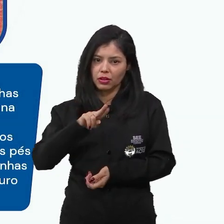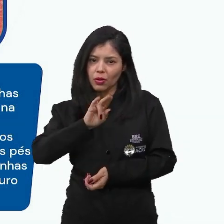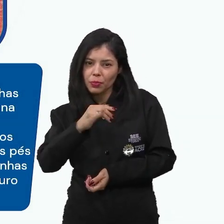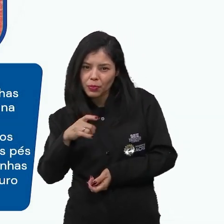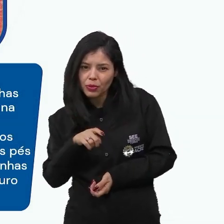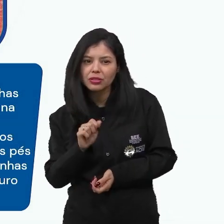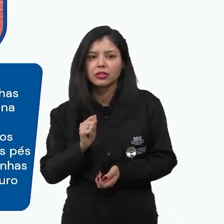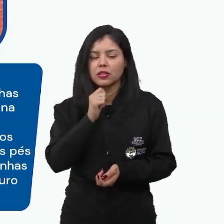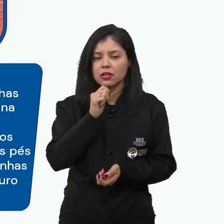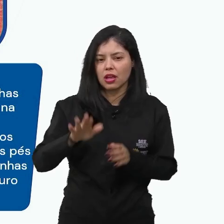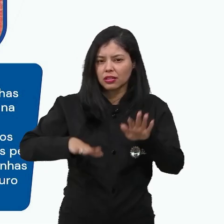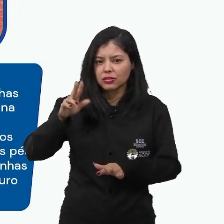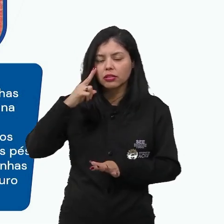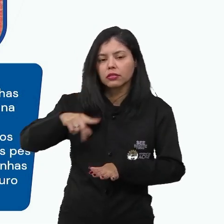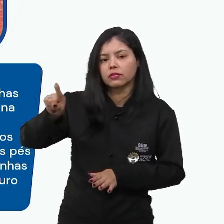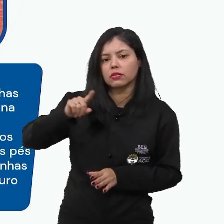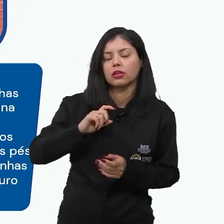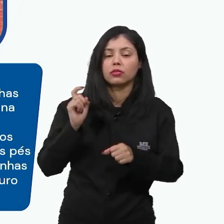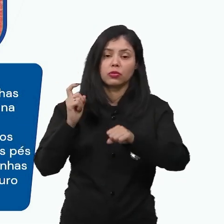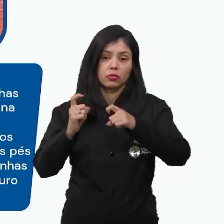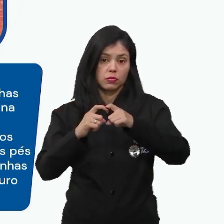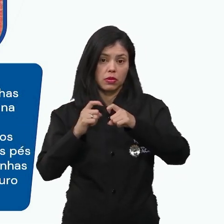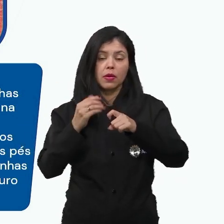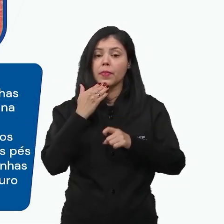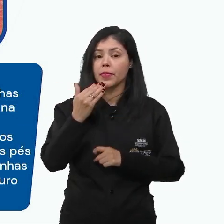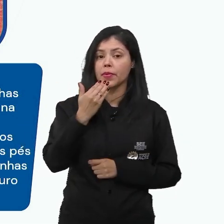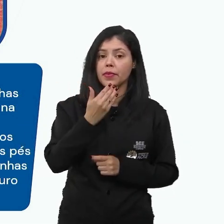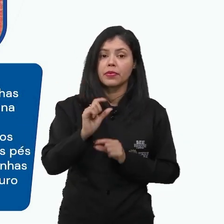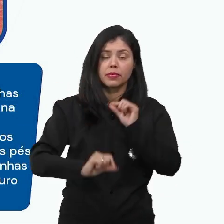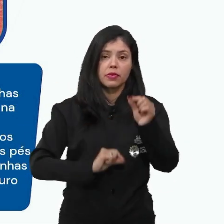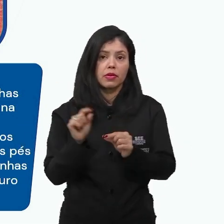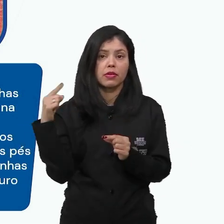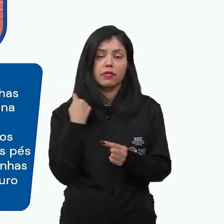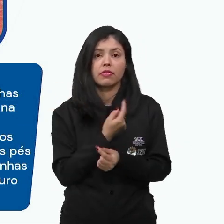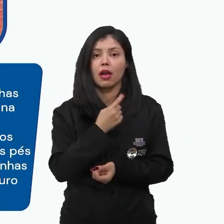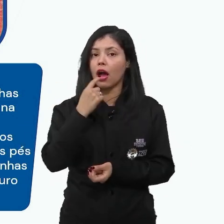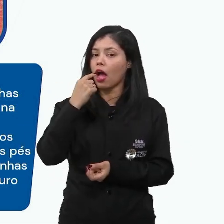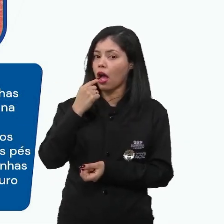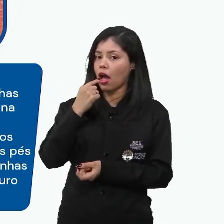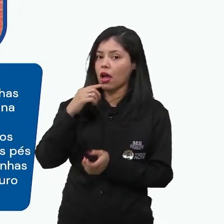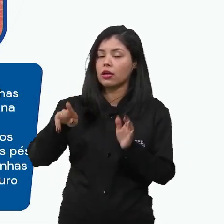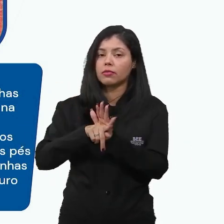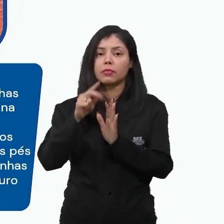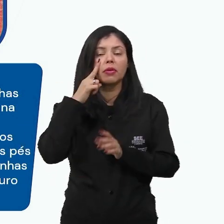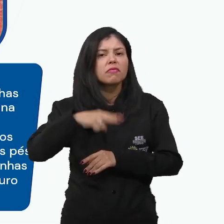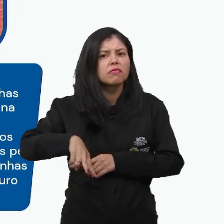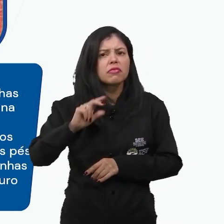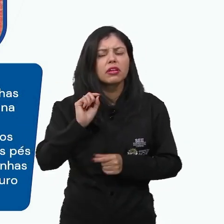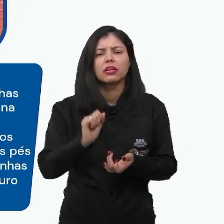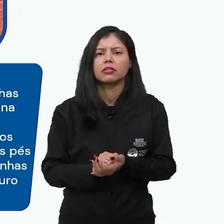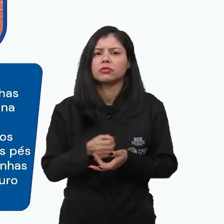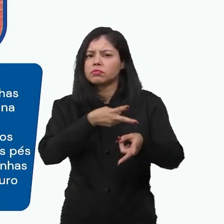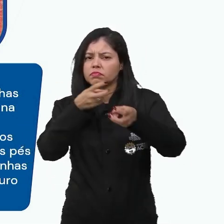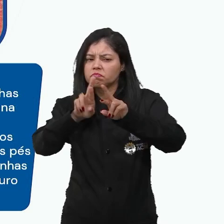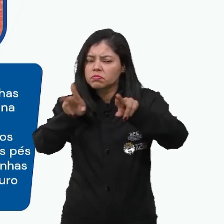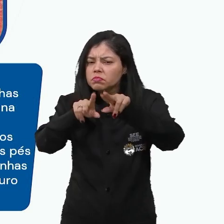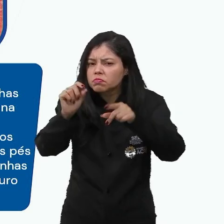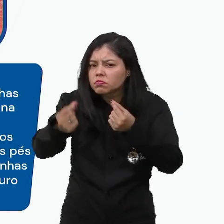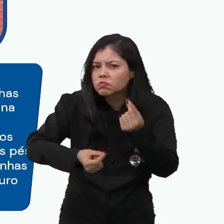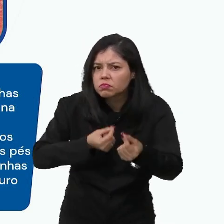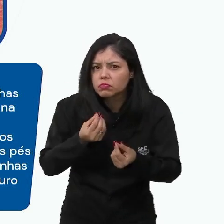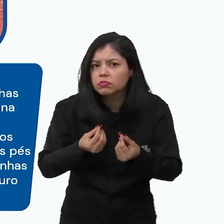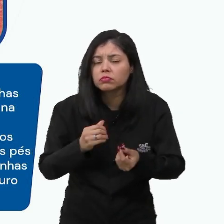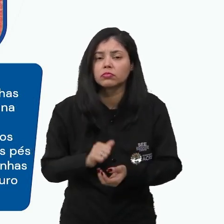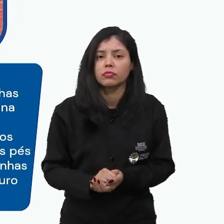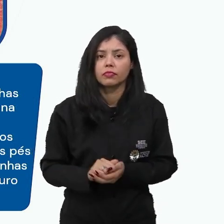Então, muitas vezes, quando a gente vai ali no médico, né, ele pede ali para ver a nossa garganta e é exatamente para fazer essa diferenciação,